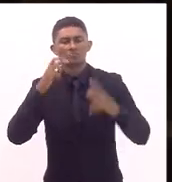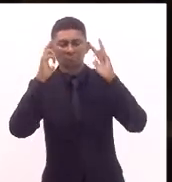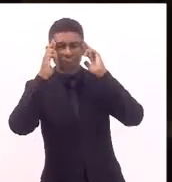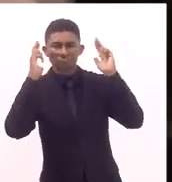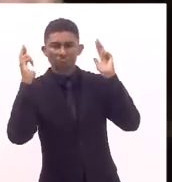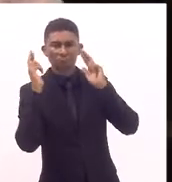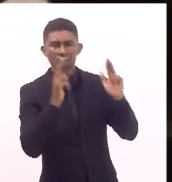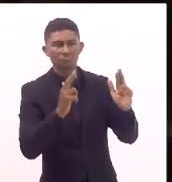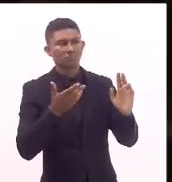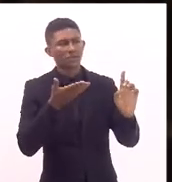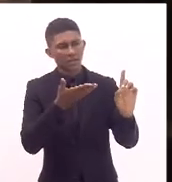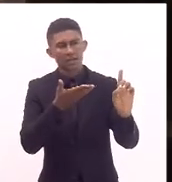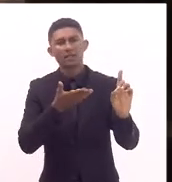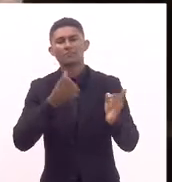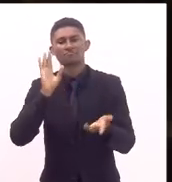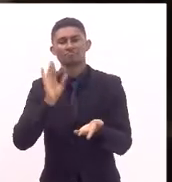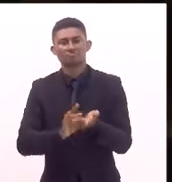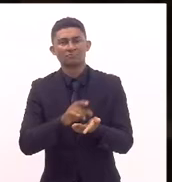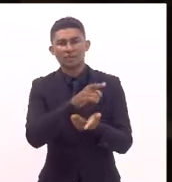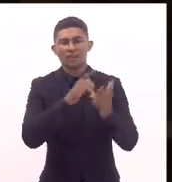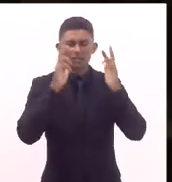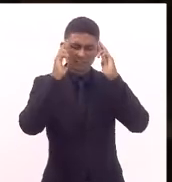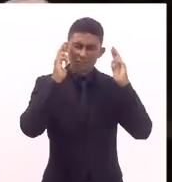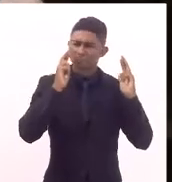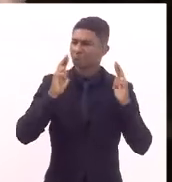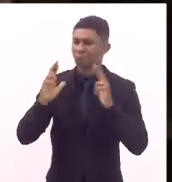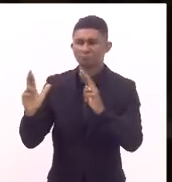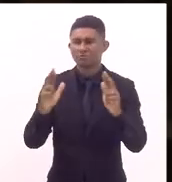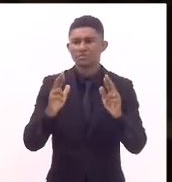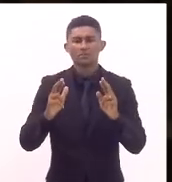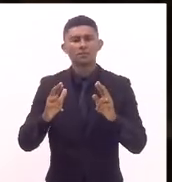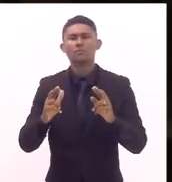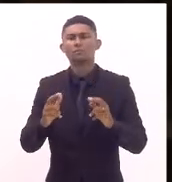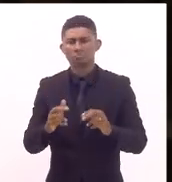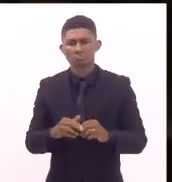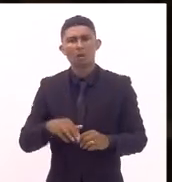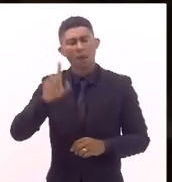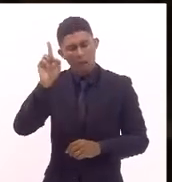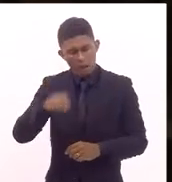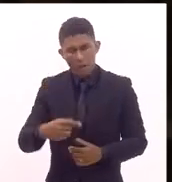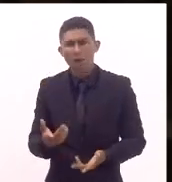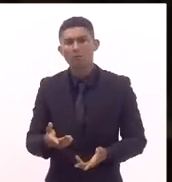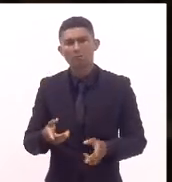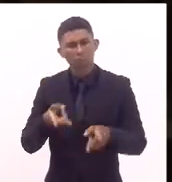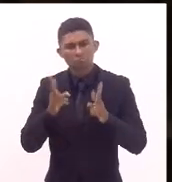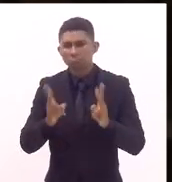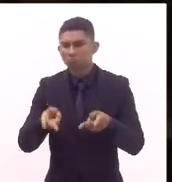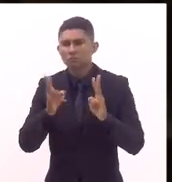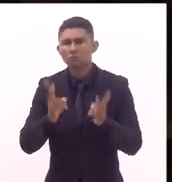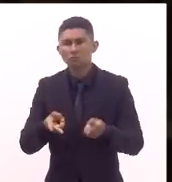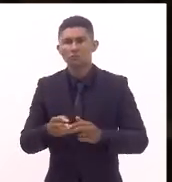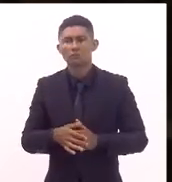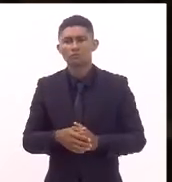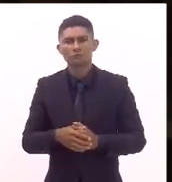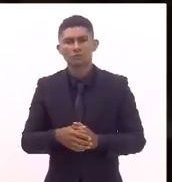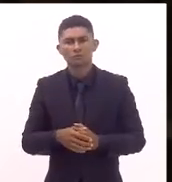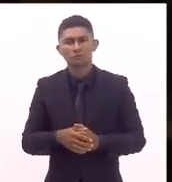ela é realmente respeitosa como todas as com todos os setores bons constituição